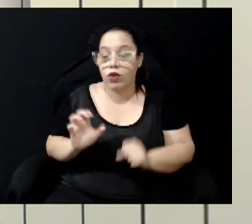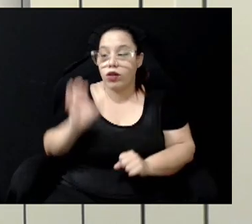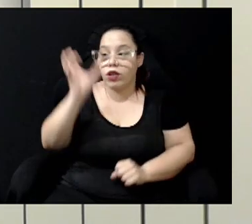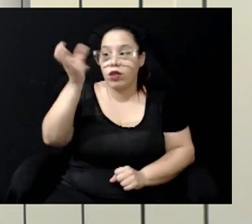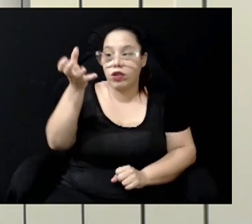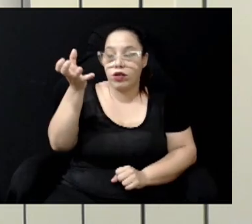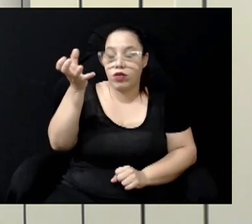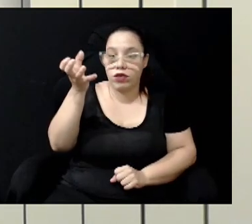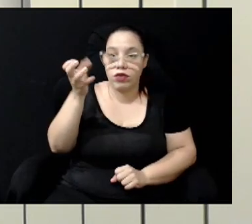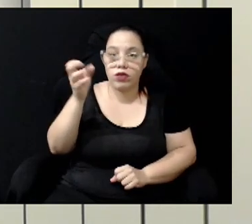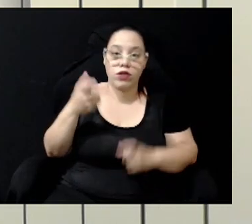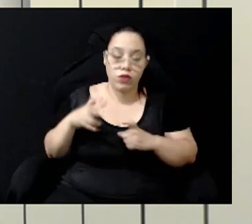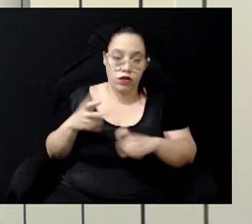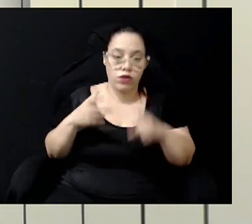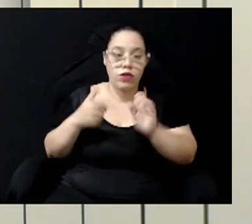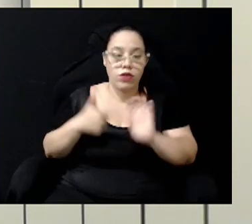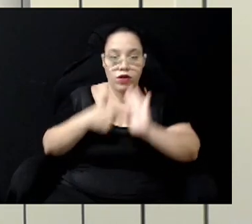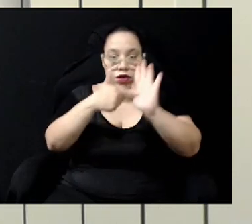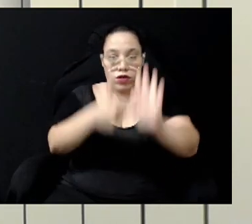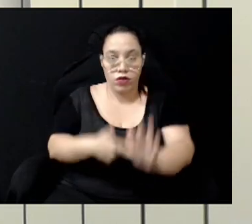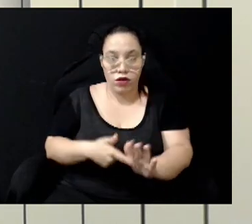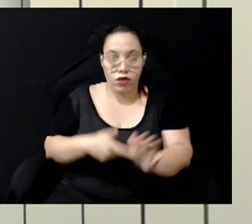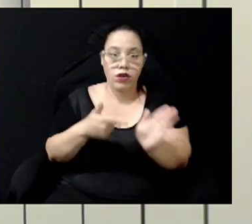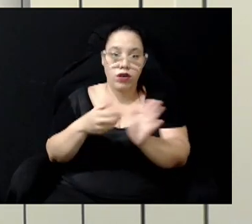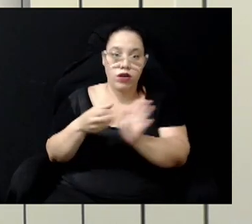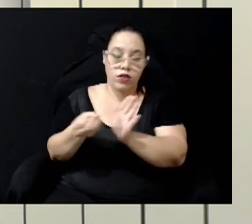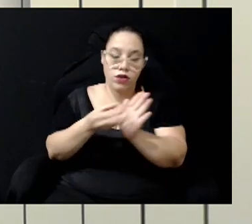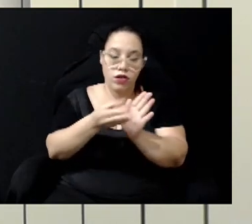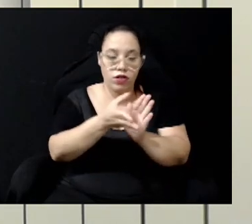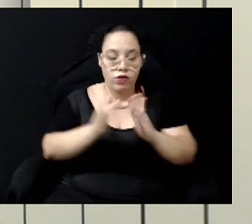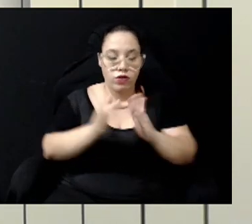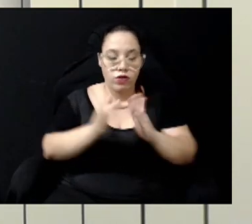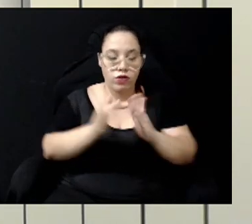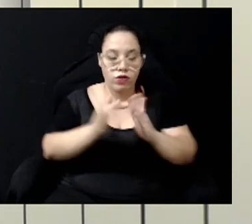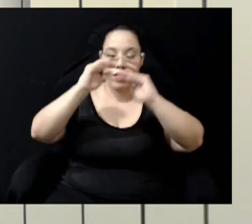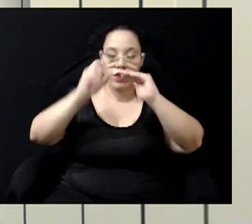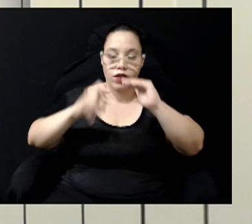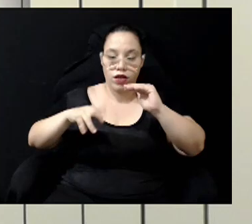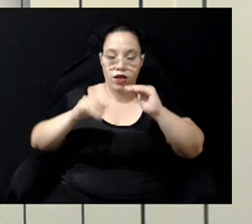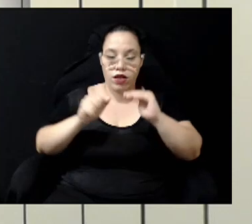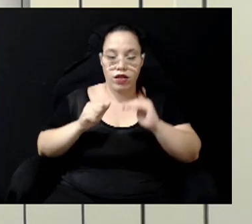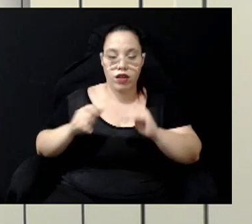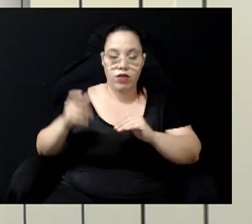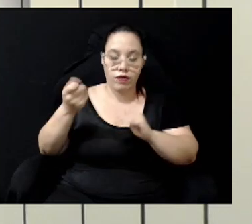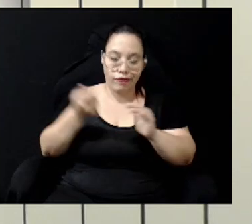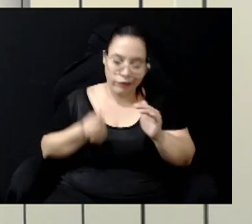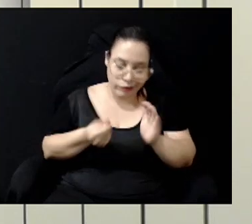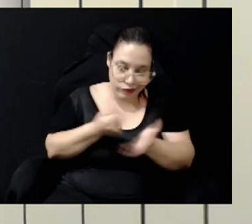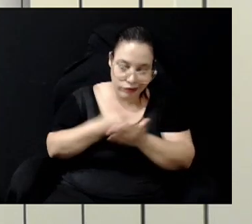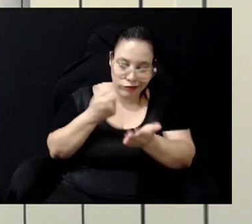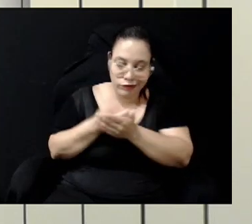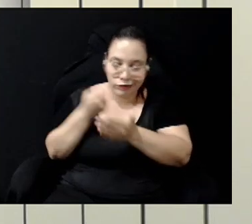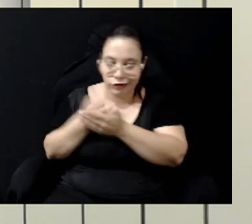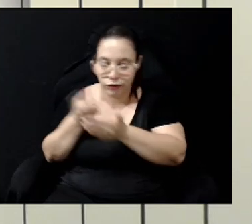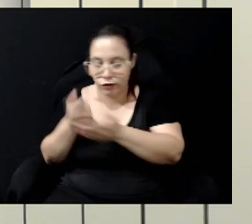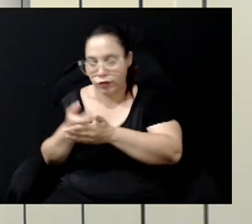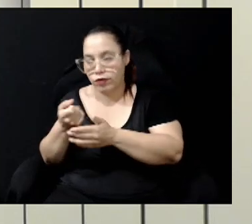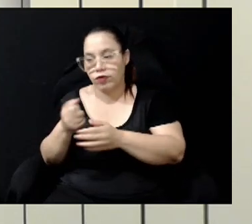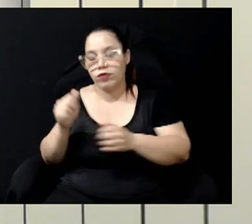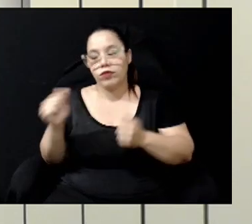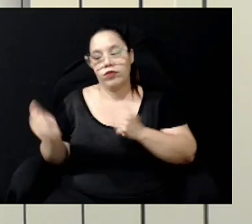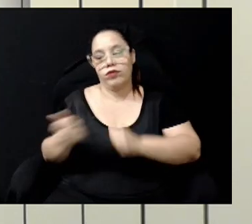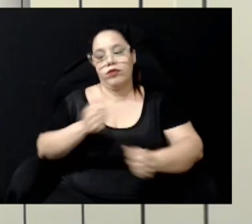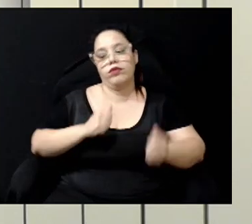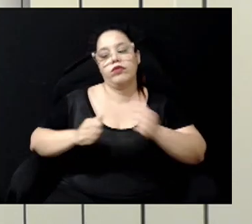Executivo apresentam esses dados com a evolução de receitas, despesas, dívidas da administração no período